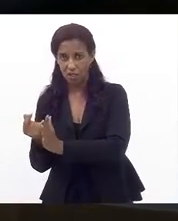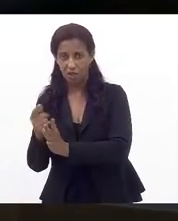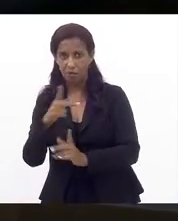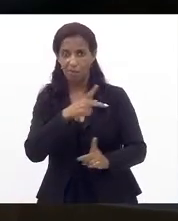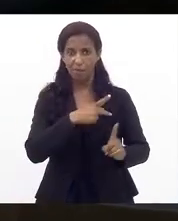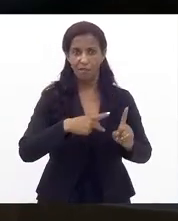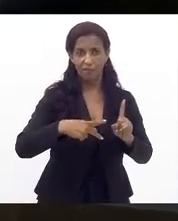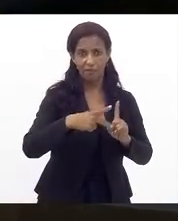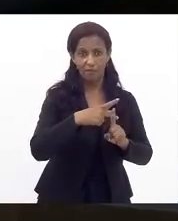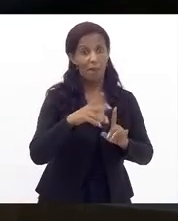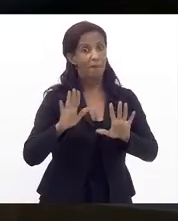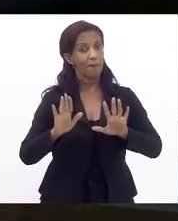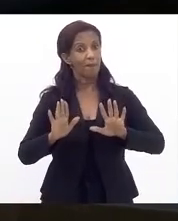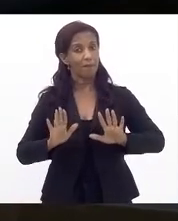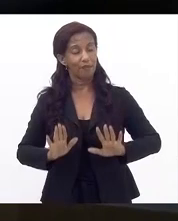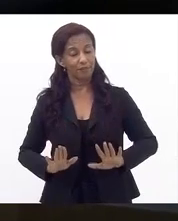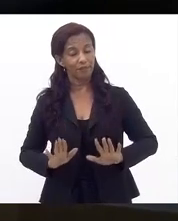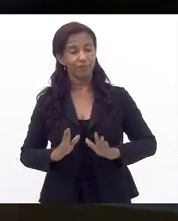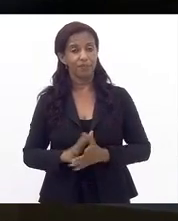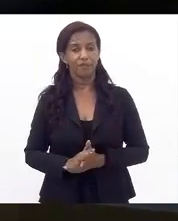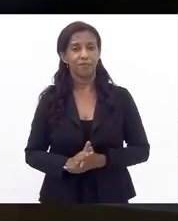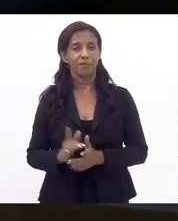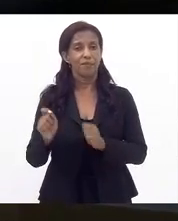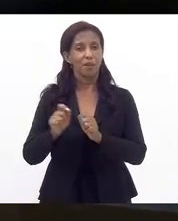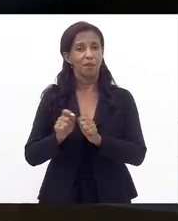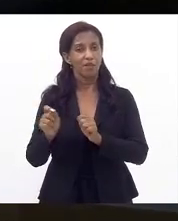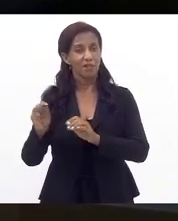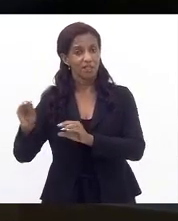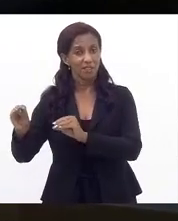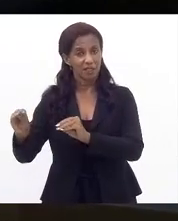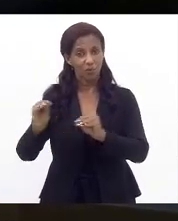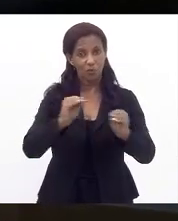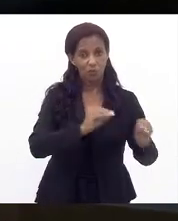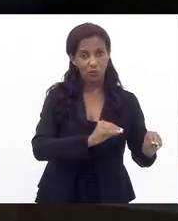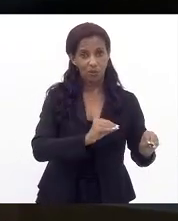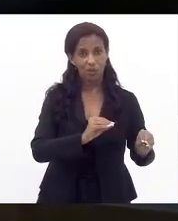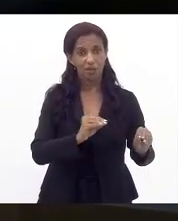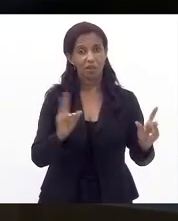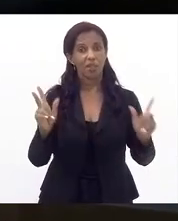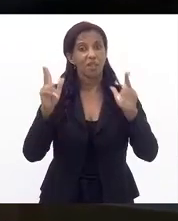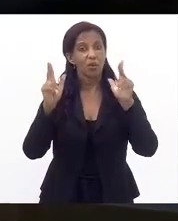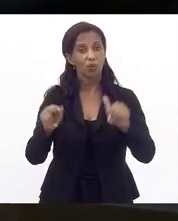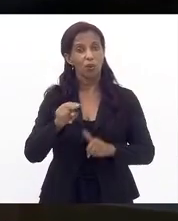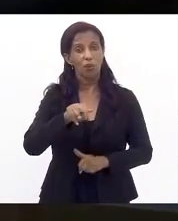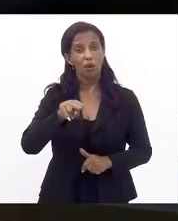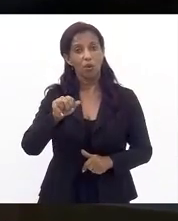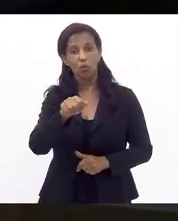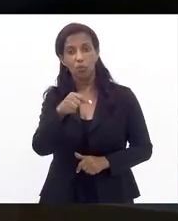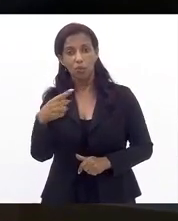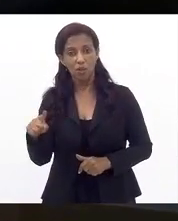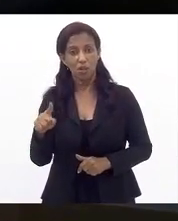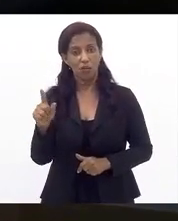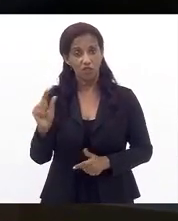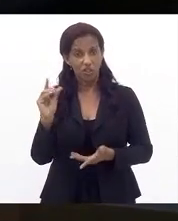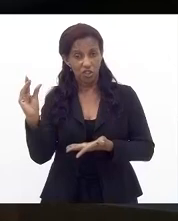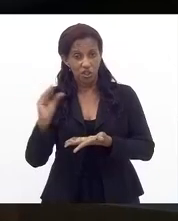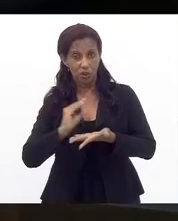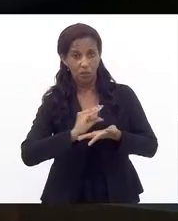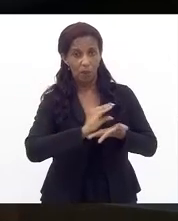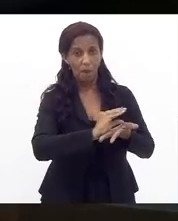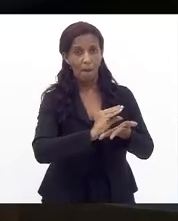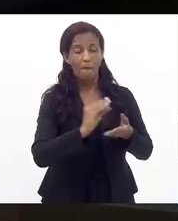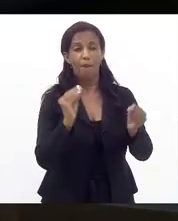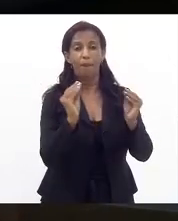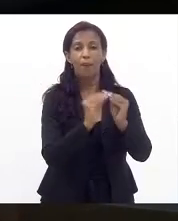Previdenciário entretanto para fazer essa migração como a união fez deixando um benefício